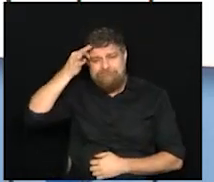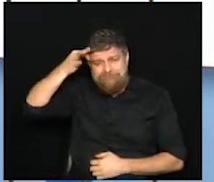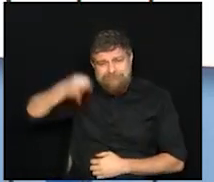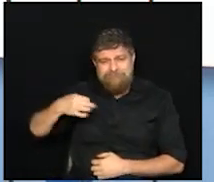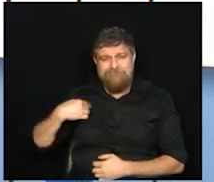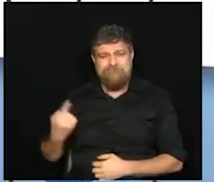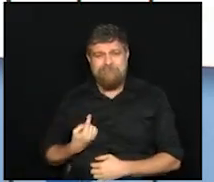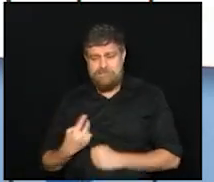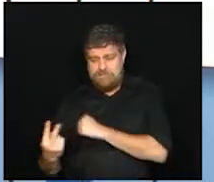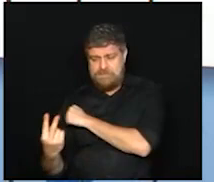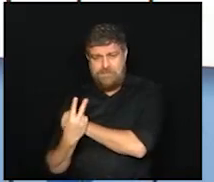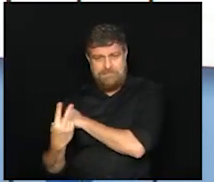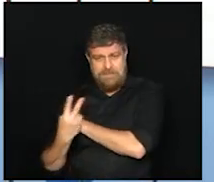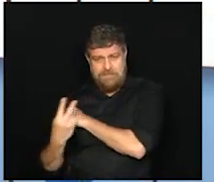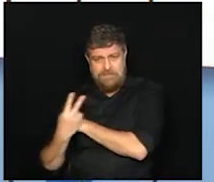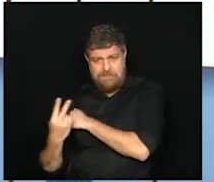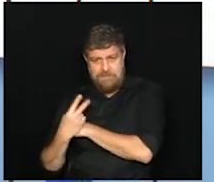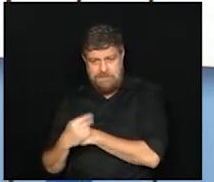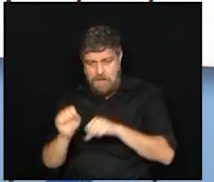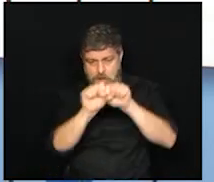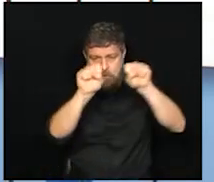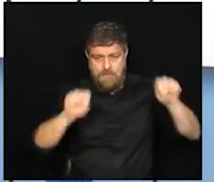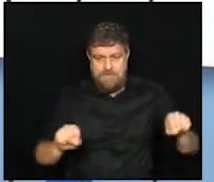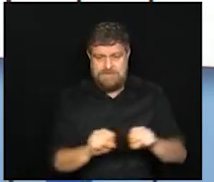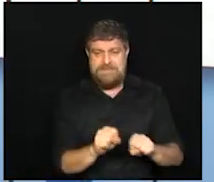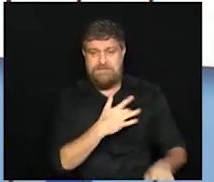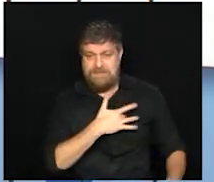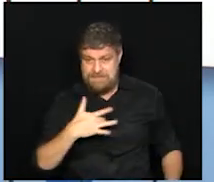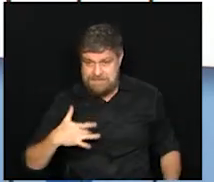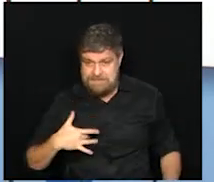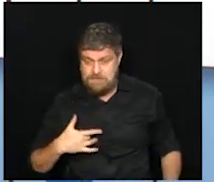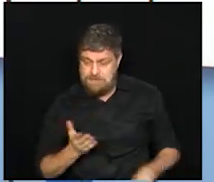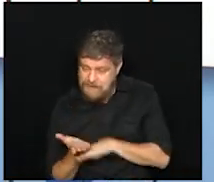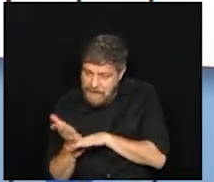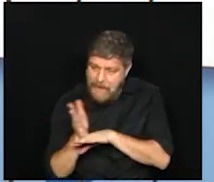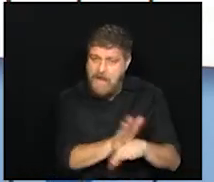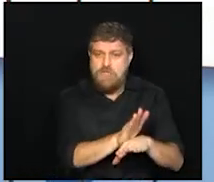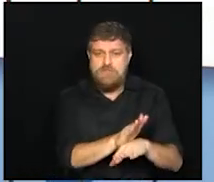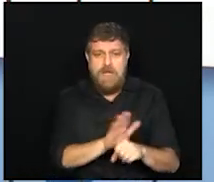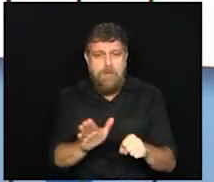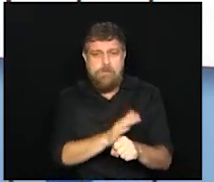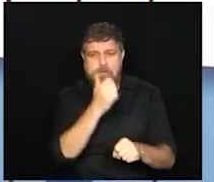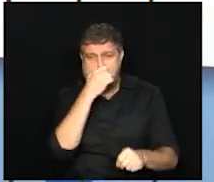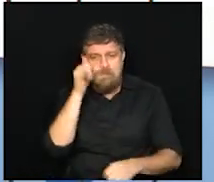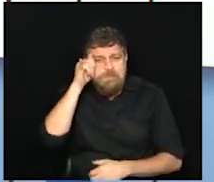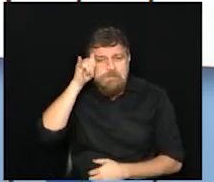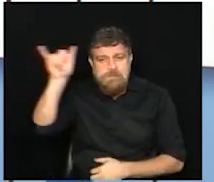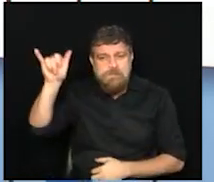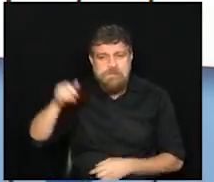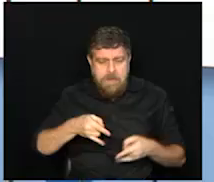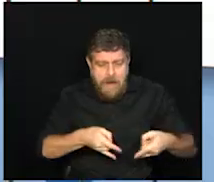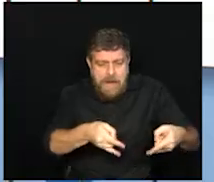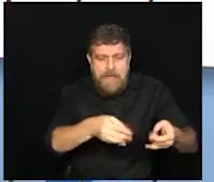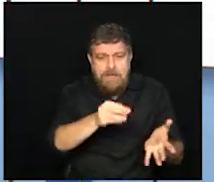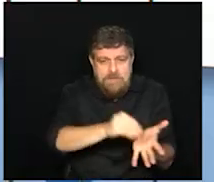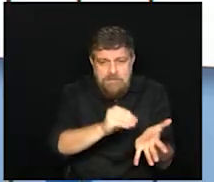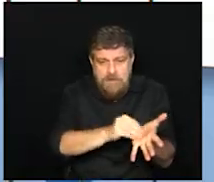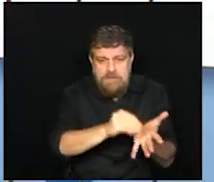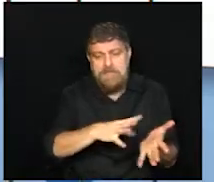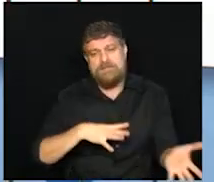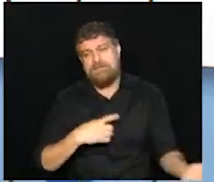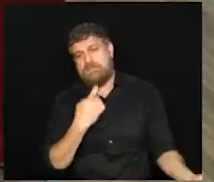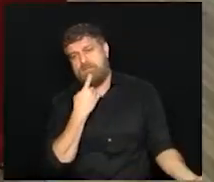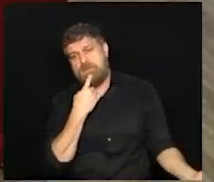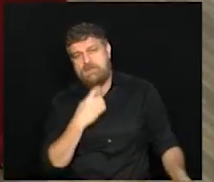essa proteção vai ajudar o sistema de saúde a não ter algum problema com falta de leitos em Campinas.